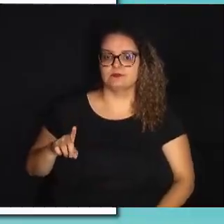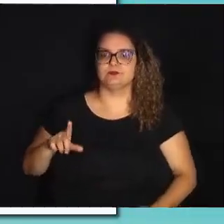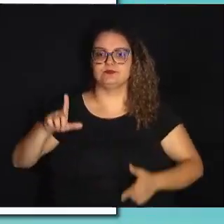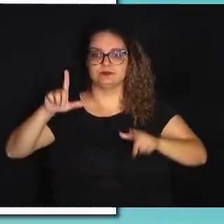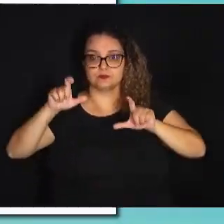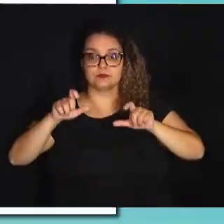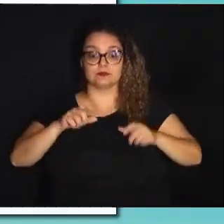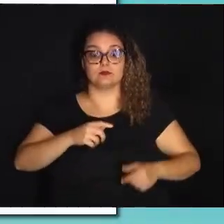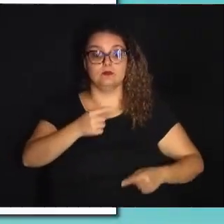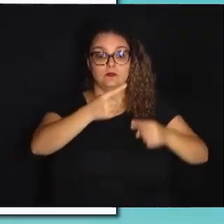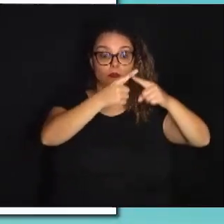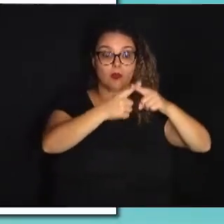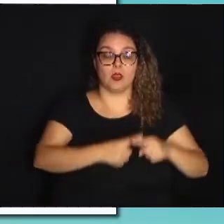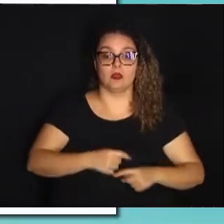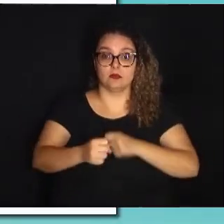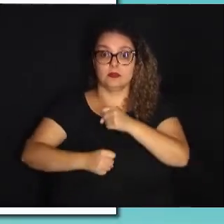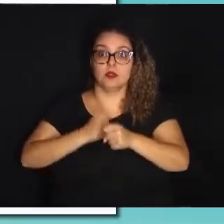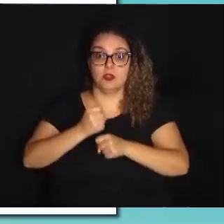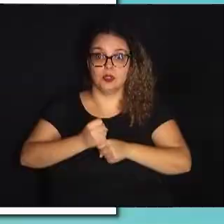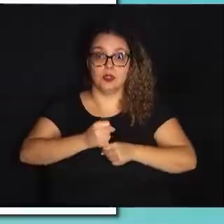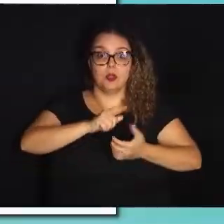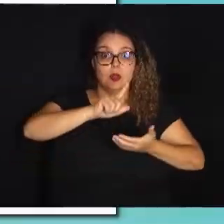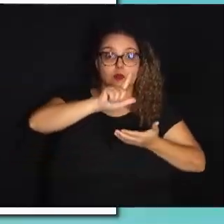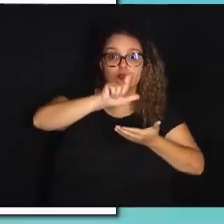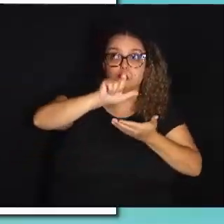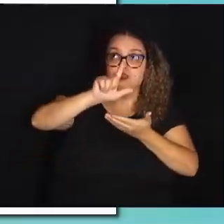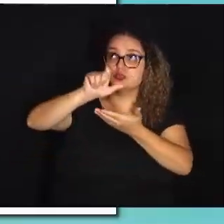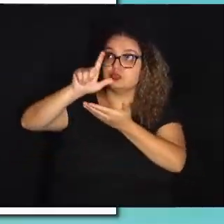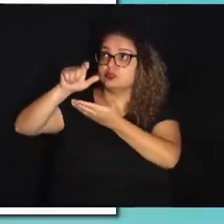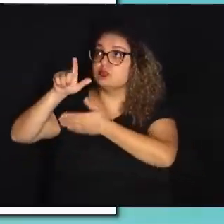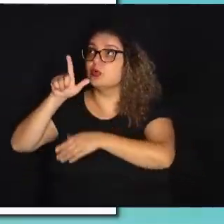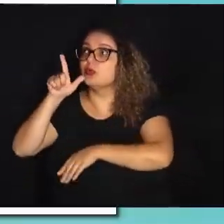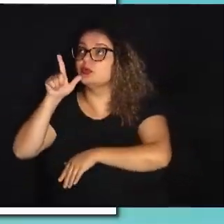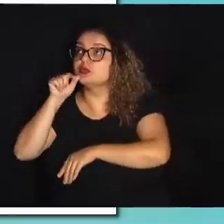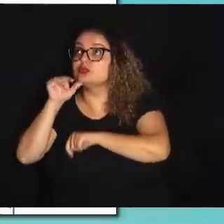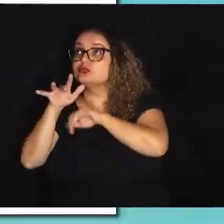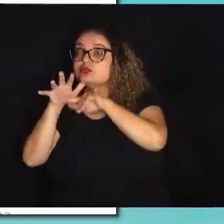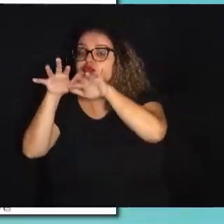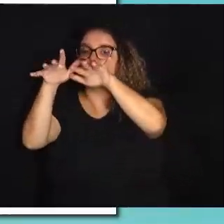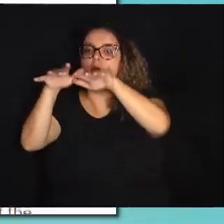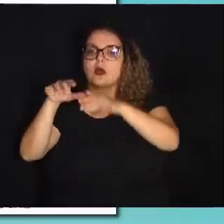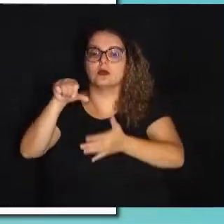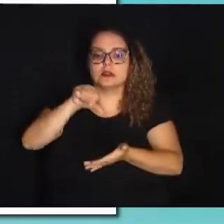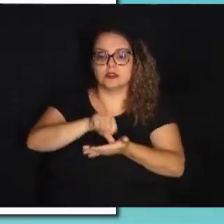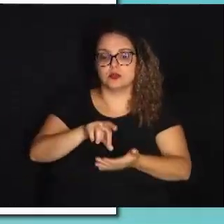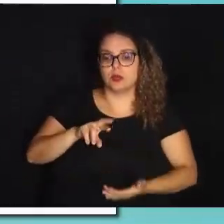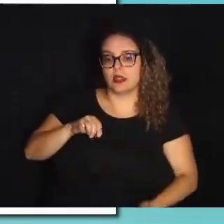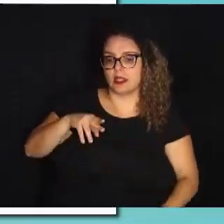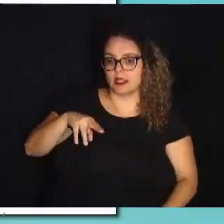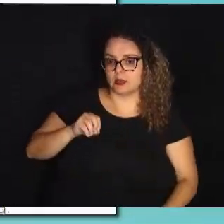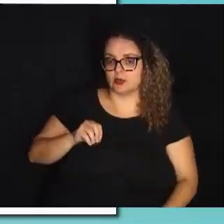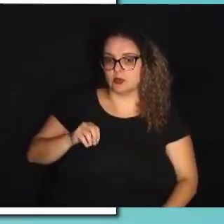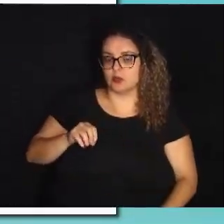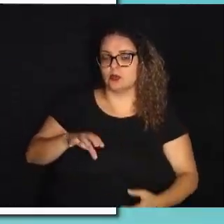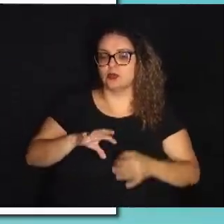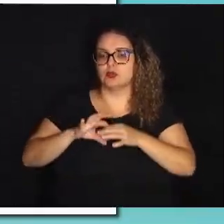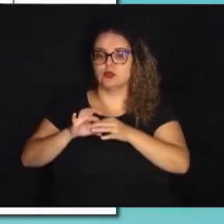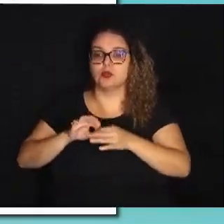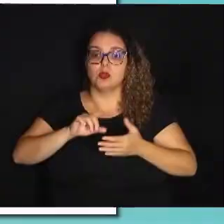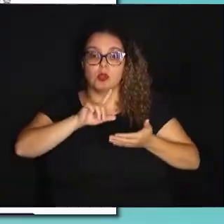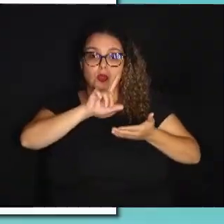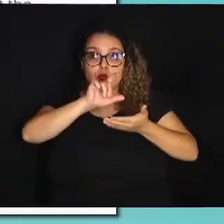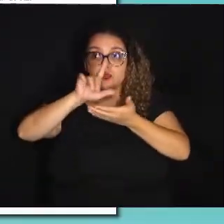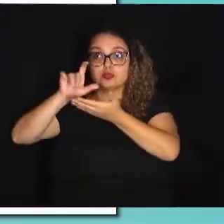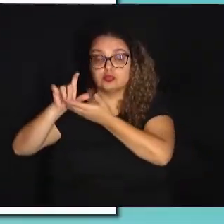Bird Photographer of the Year é uma competição anual que premia imagens de pássaros. Com sede no Reino Unido, a